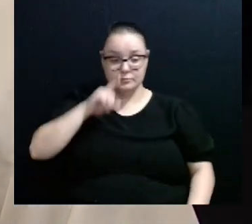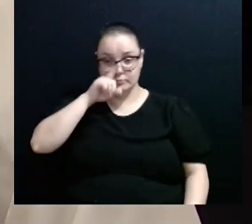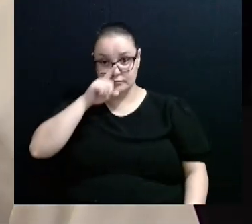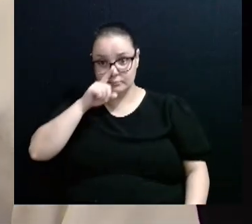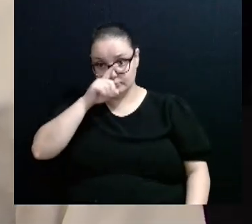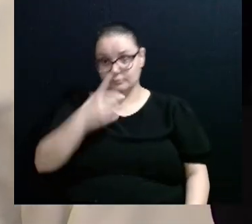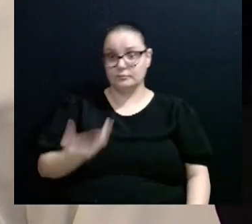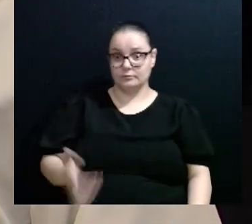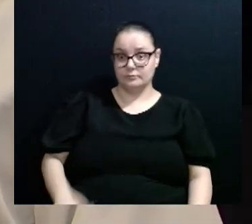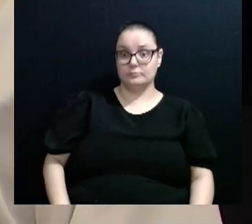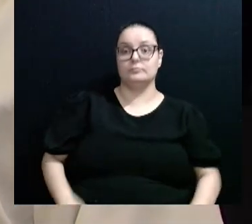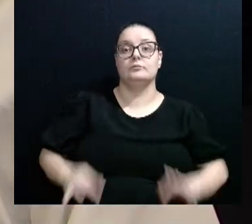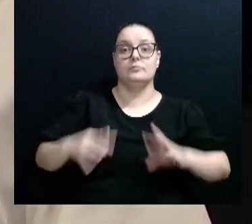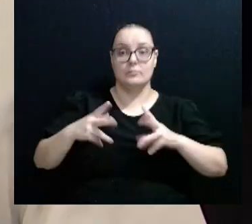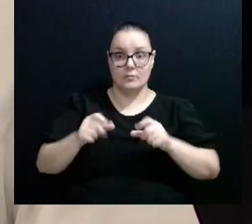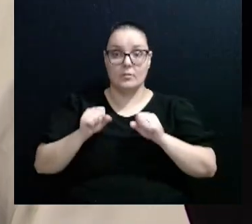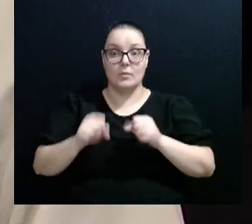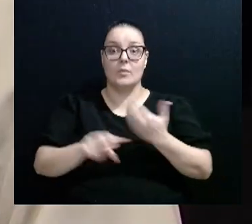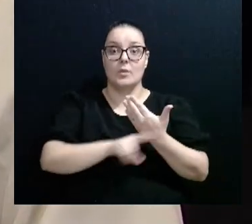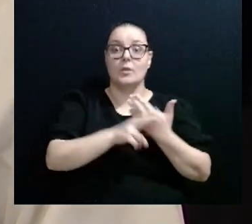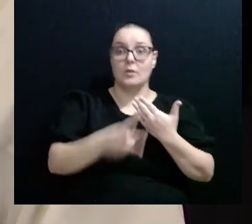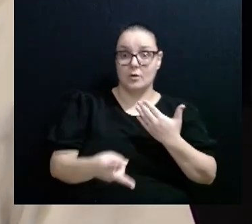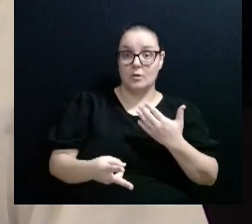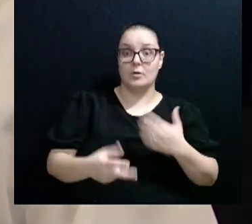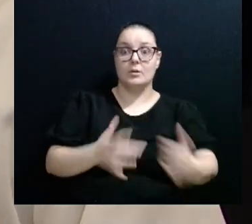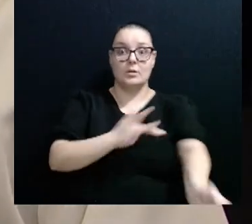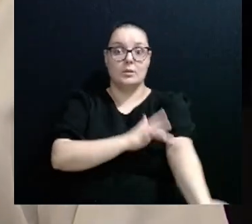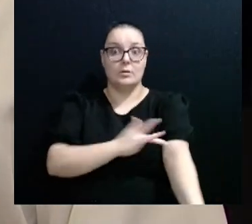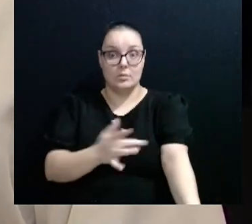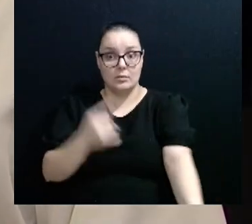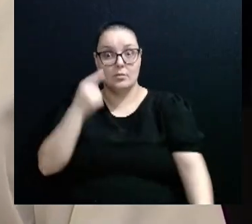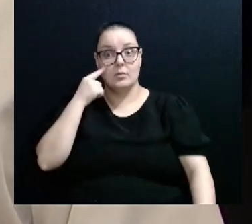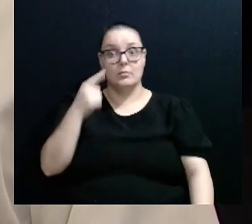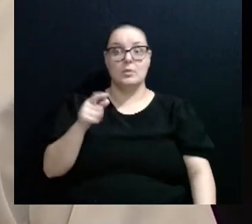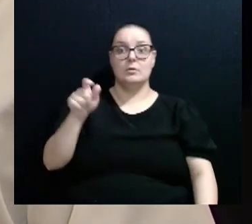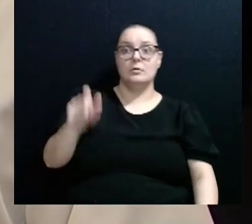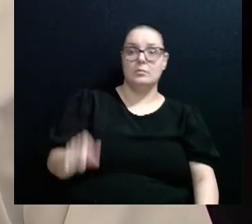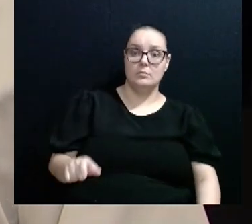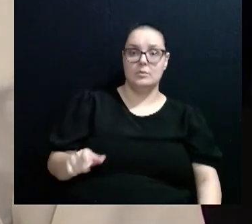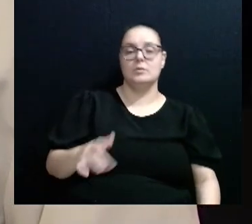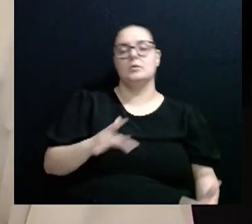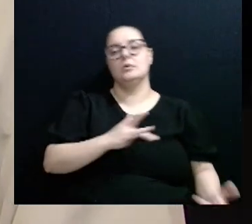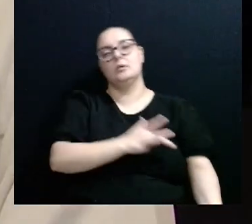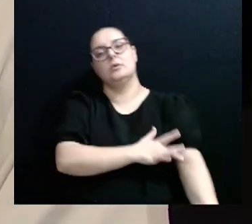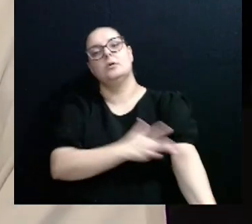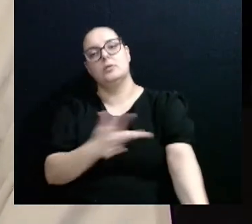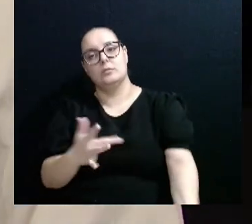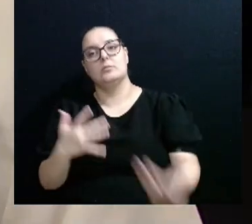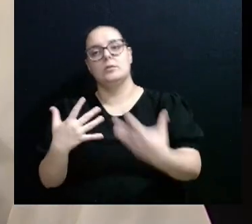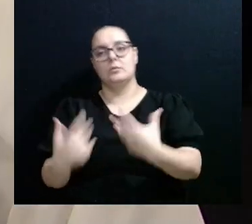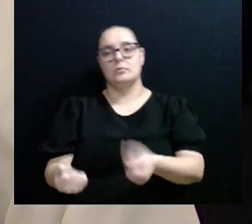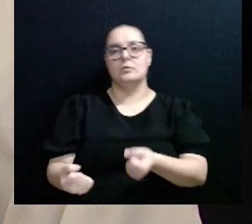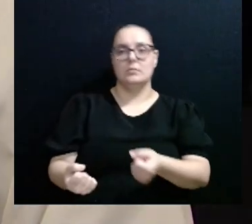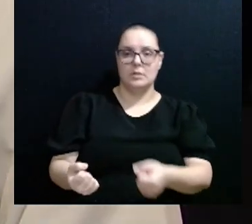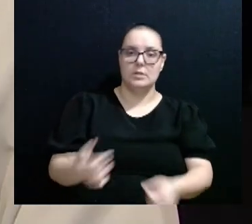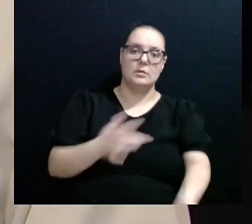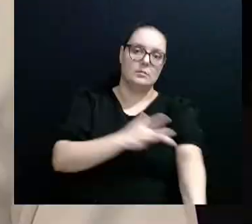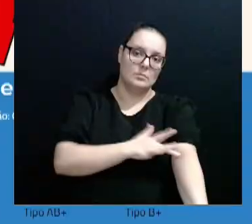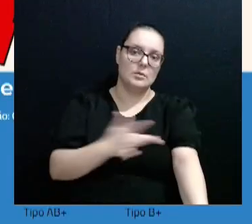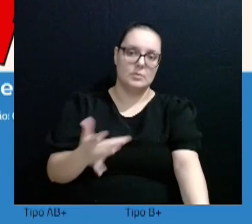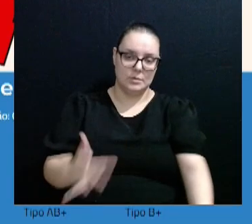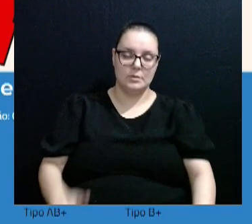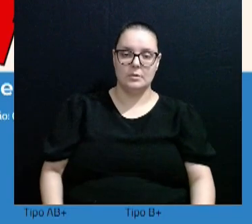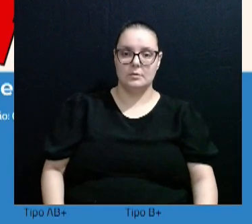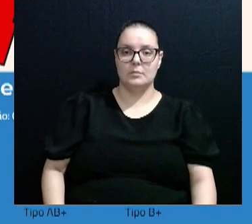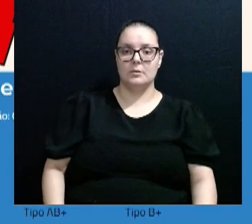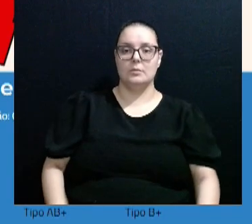isso pode influenciar na doação, pensando na segurança do doador e do paciente que vai receber esse sangue. Todos esses